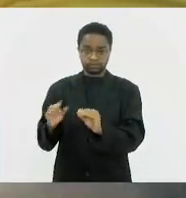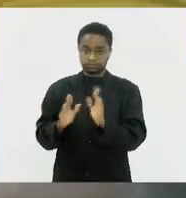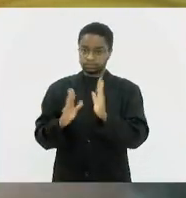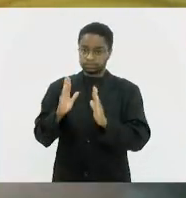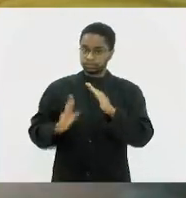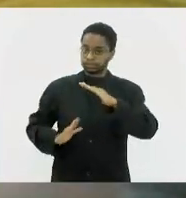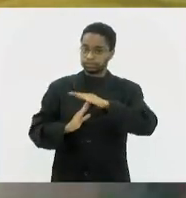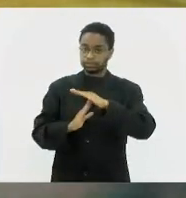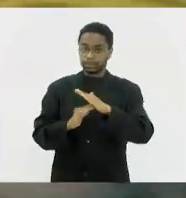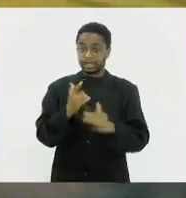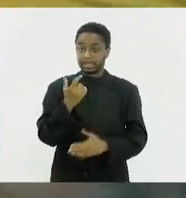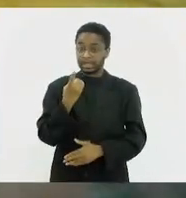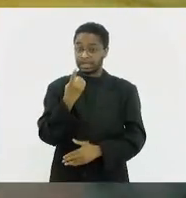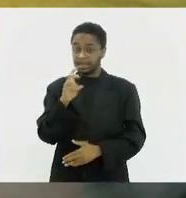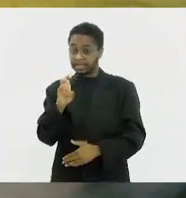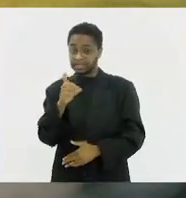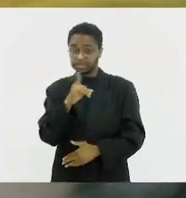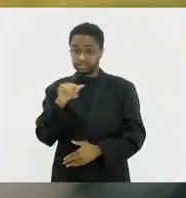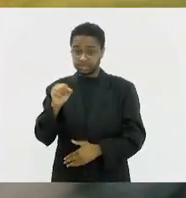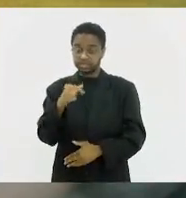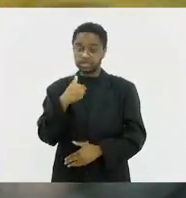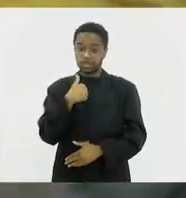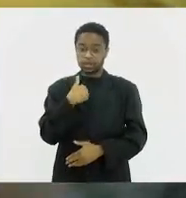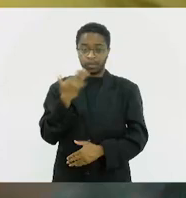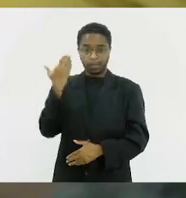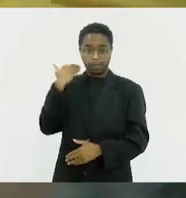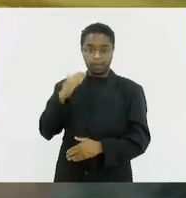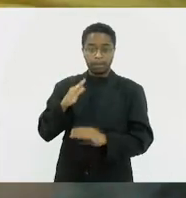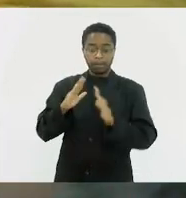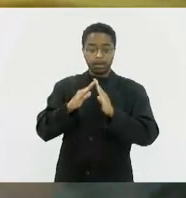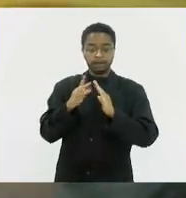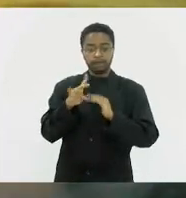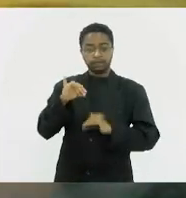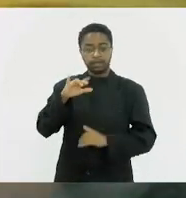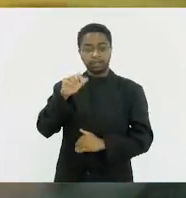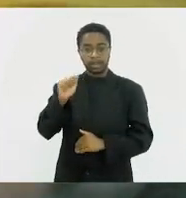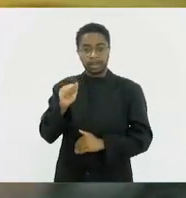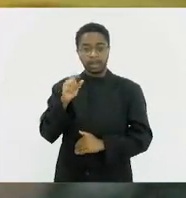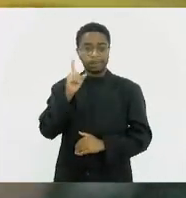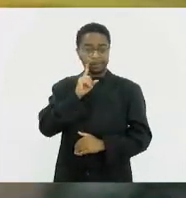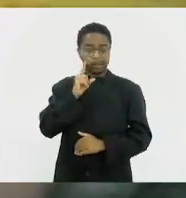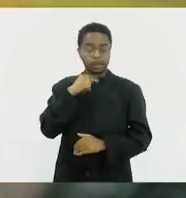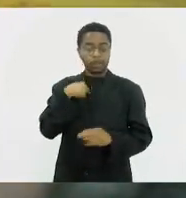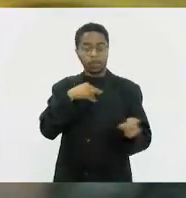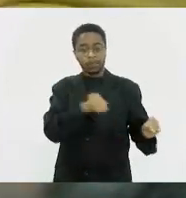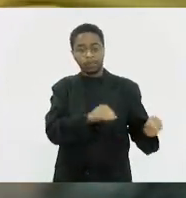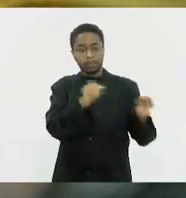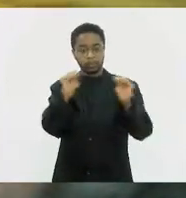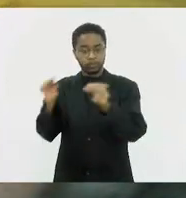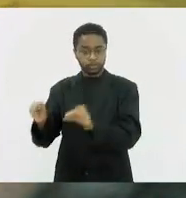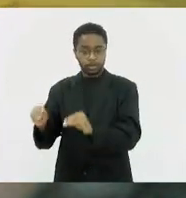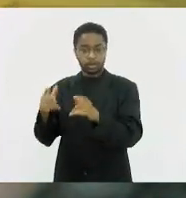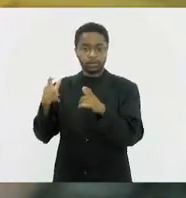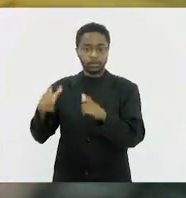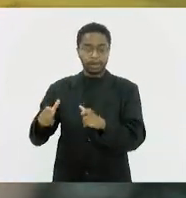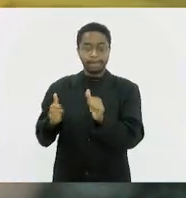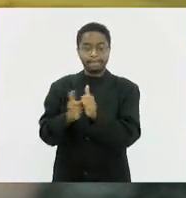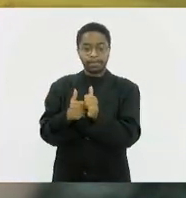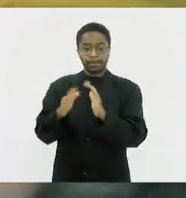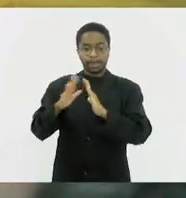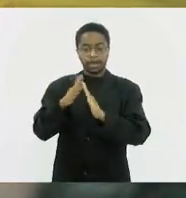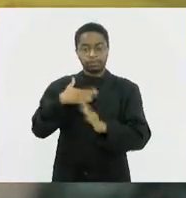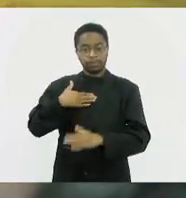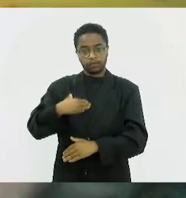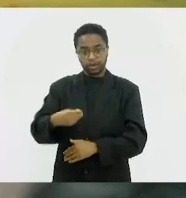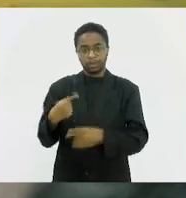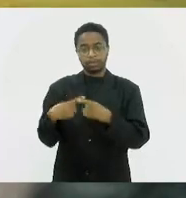Em 15 dias eu morava na Vila Americana, eu estava na Vila Rica do Jardim Tiradentes, perto da casa dele, que era mais